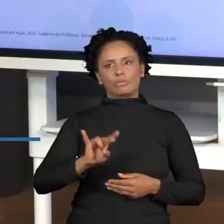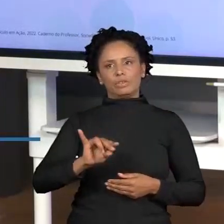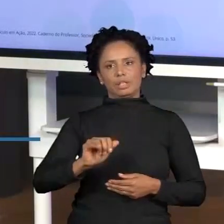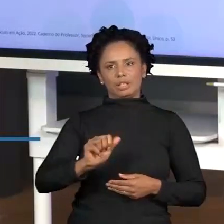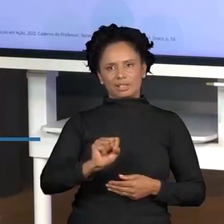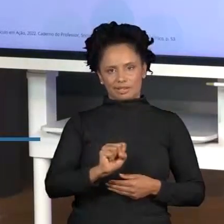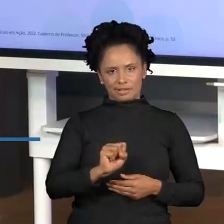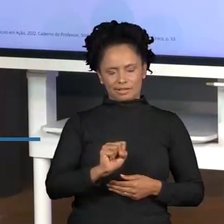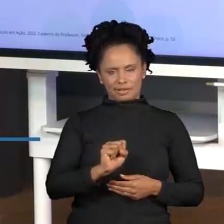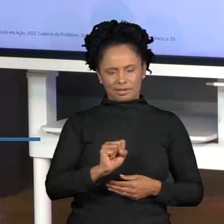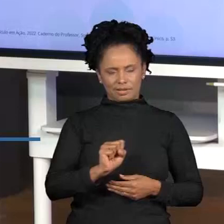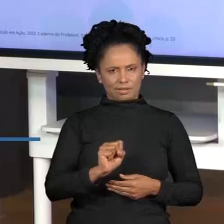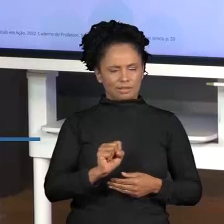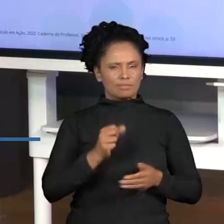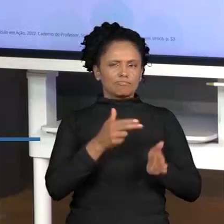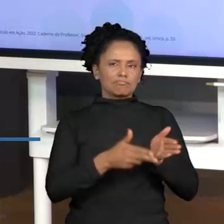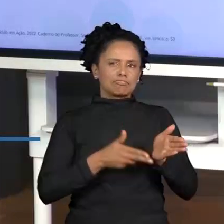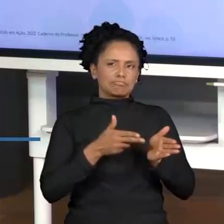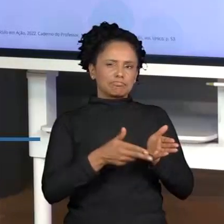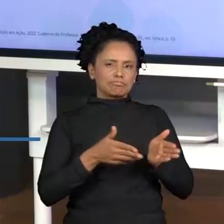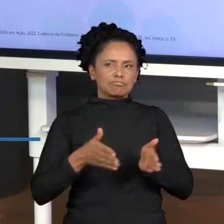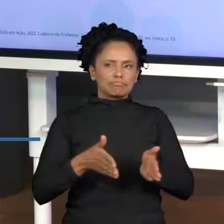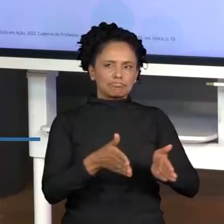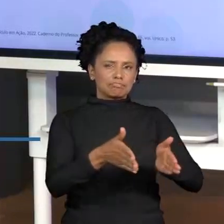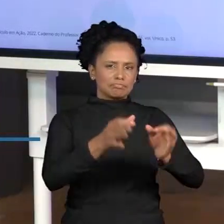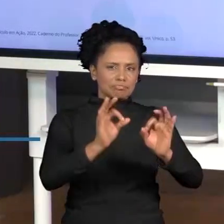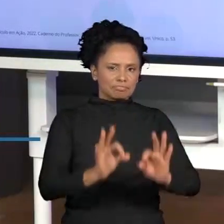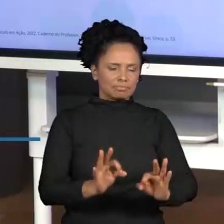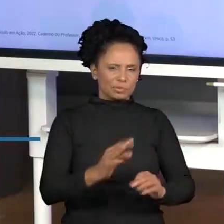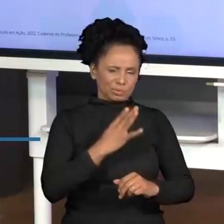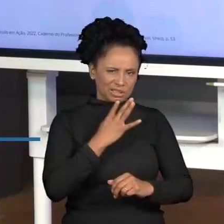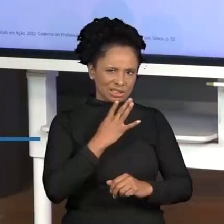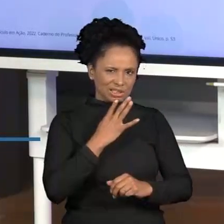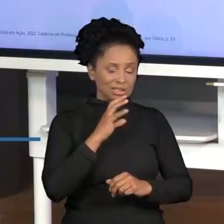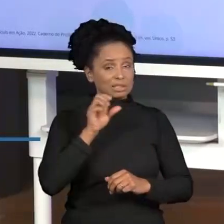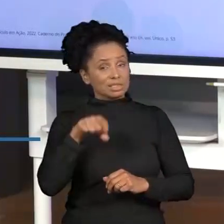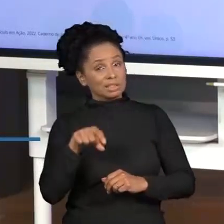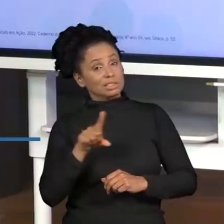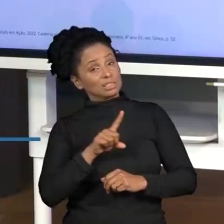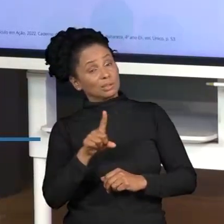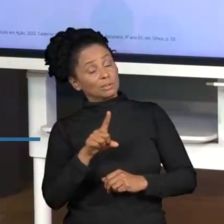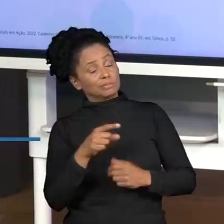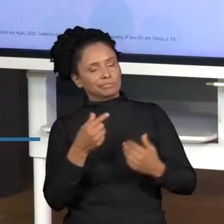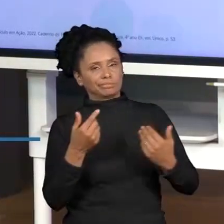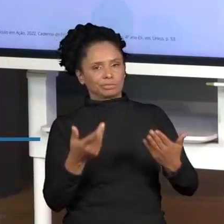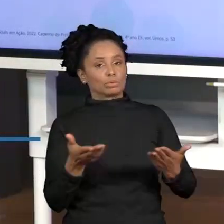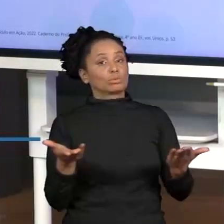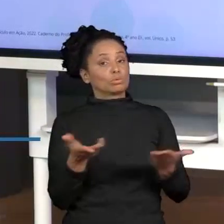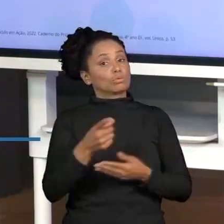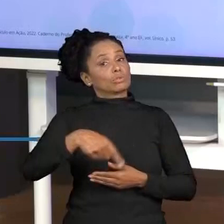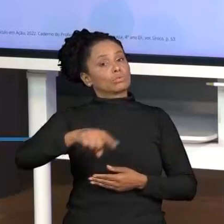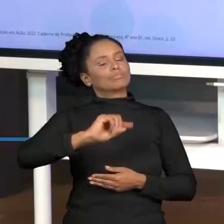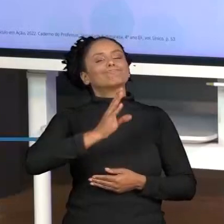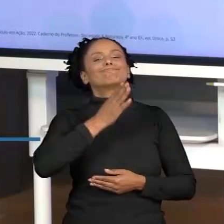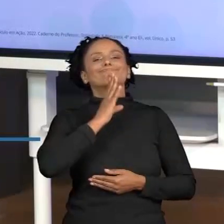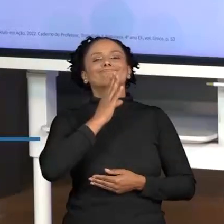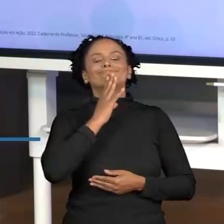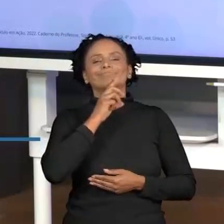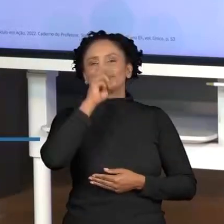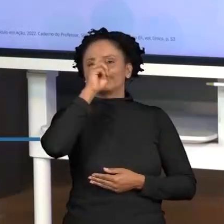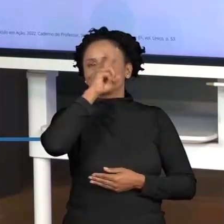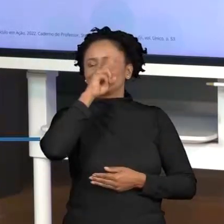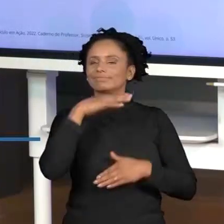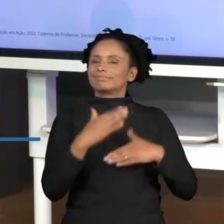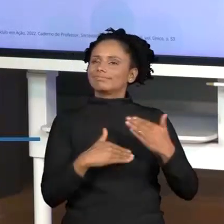Alguns na sala dizem que sim, outros que não. Então hoje nós iremos acompanhar um pouco sobre a evolução da ferrovia. Então agora,